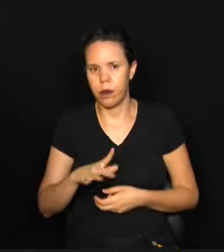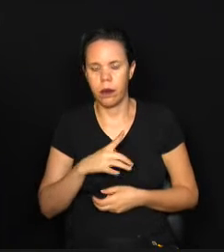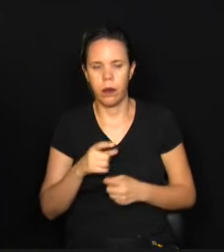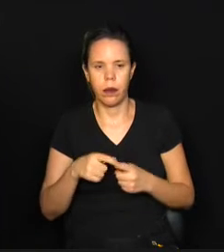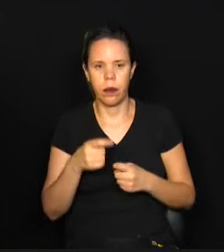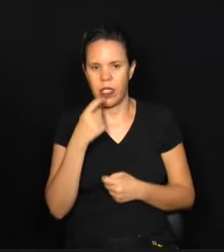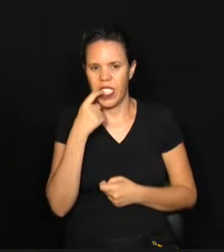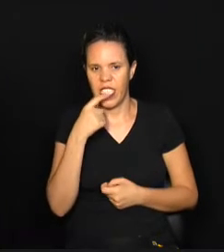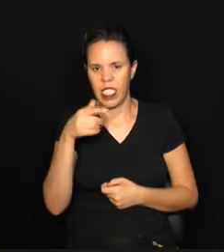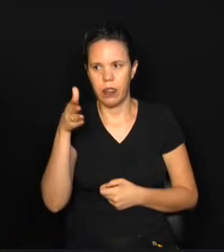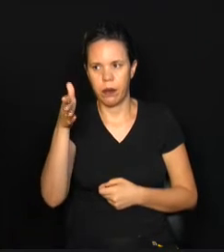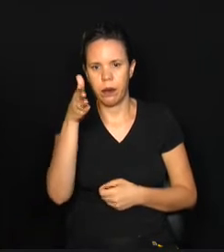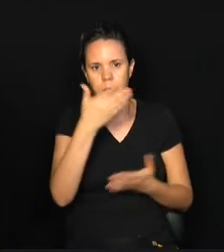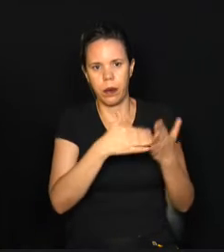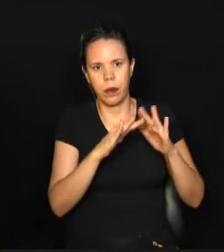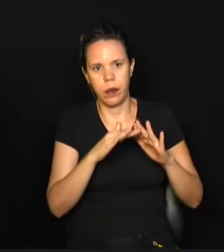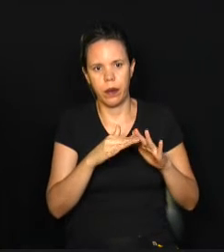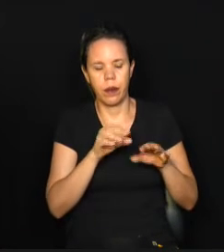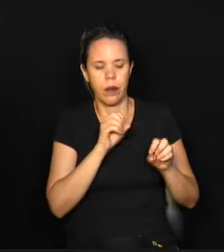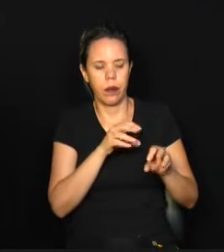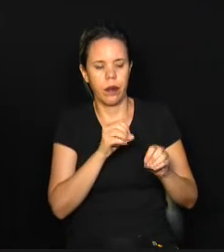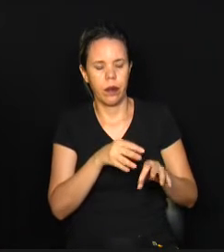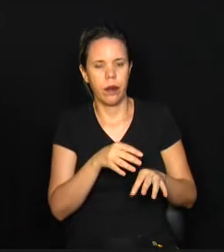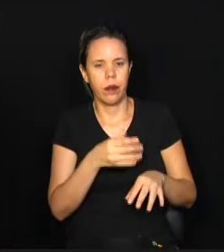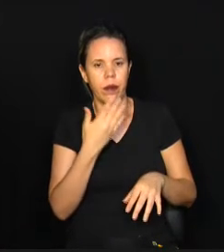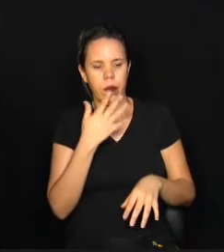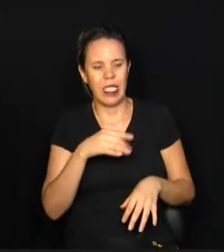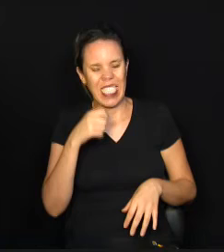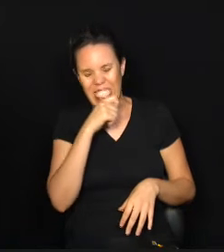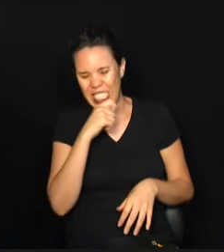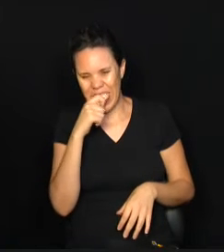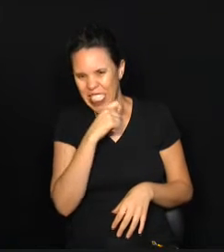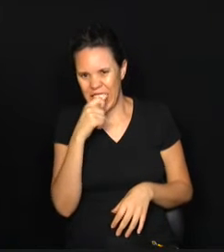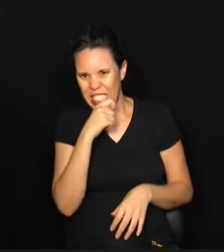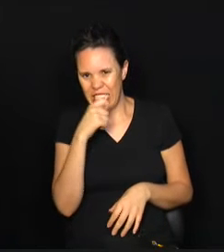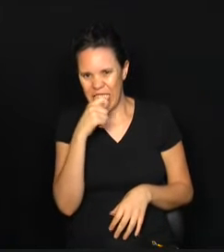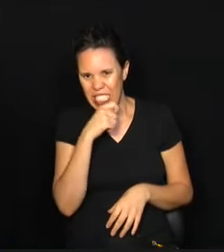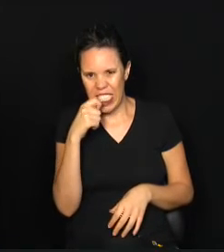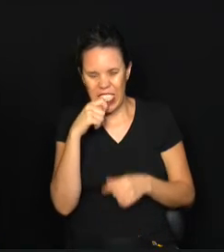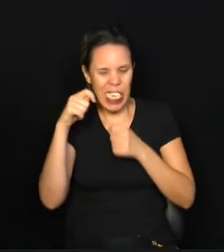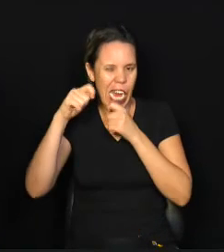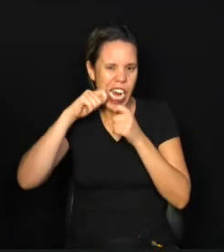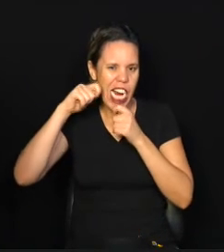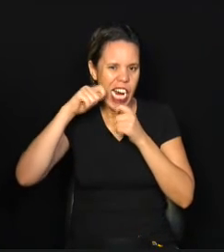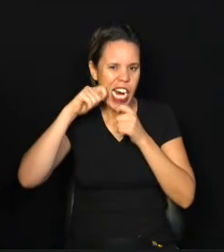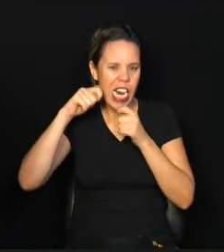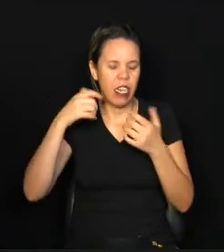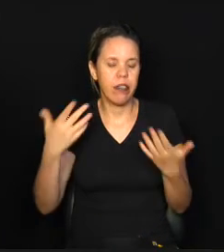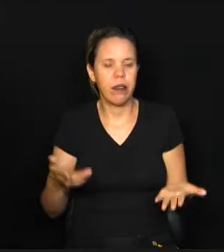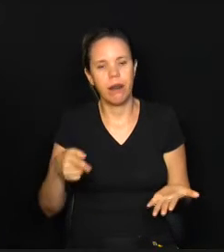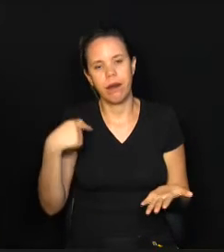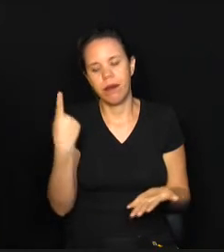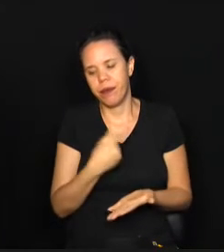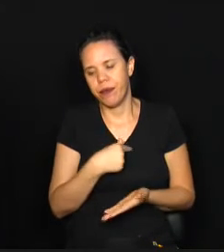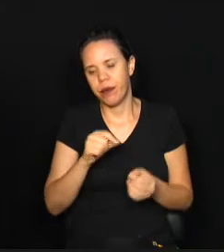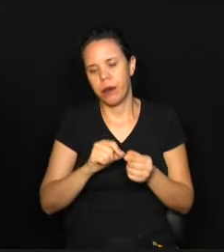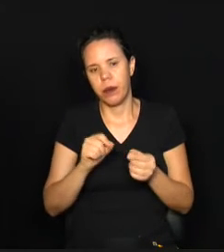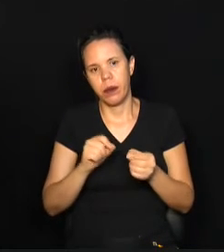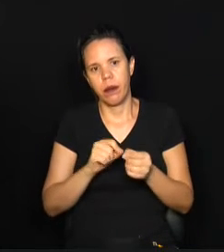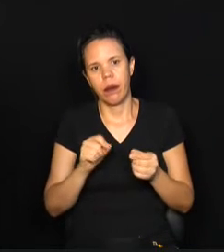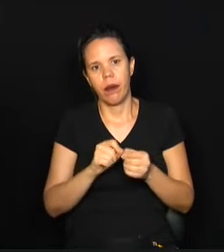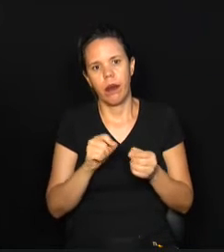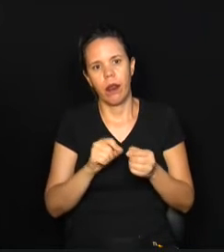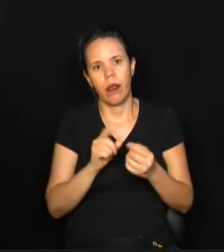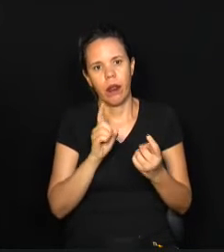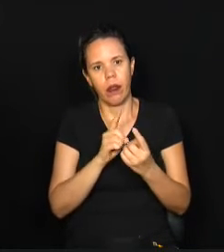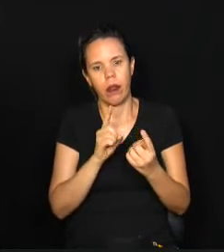dentistas indo na escola, ensinando a criança a escovar o dente, a passar fio dental. Você imagine nós fazendo triagem,